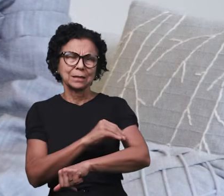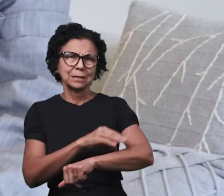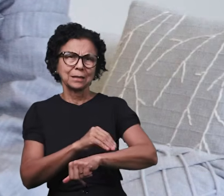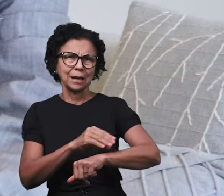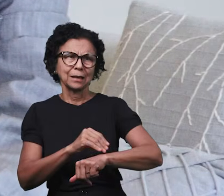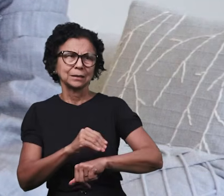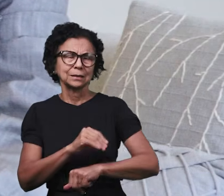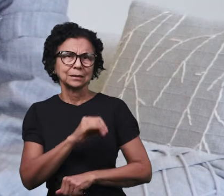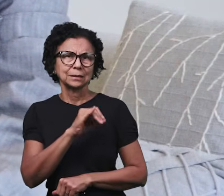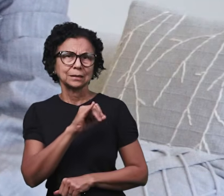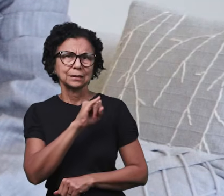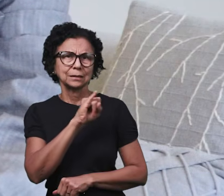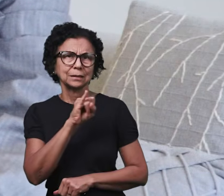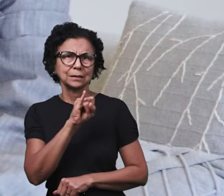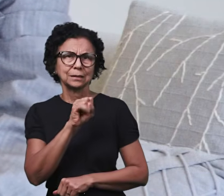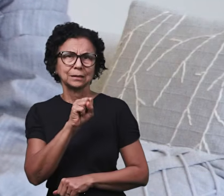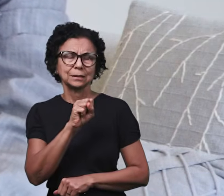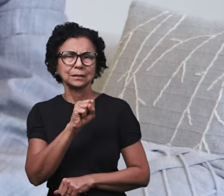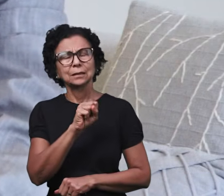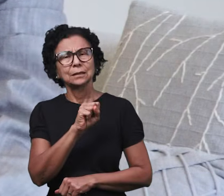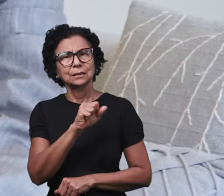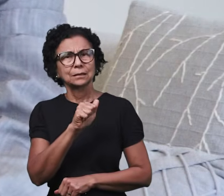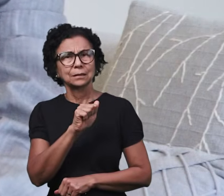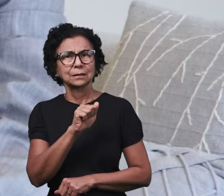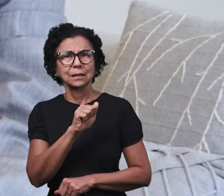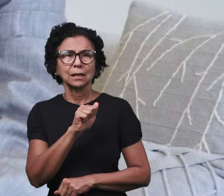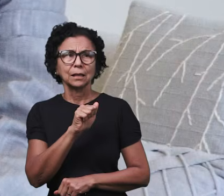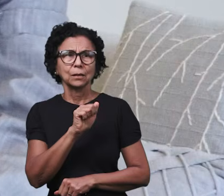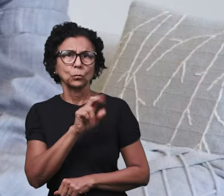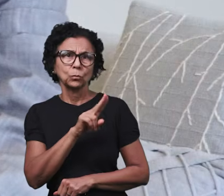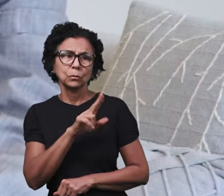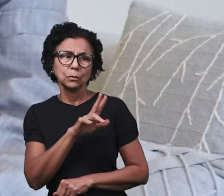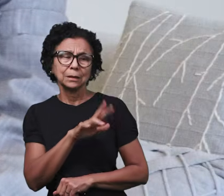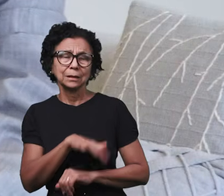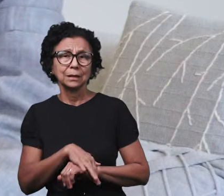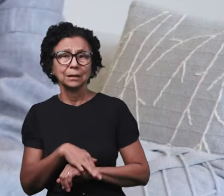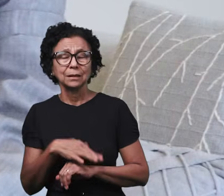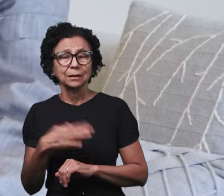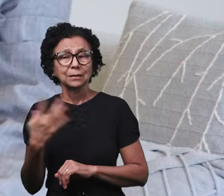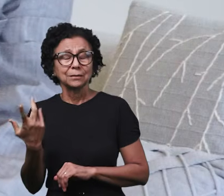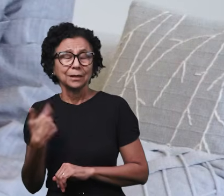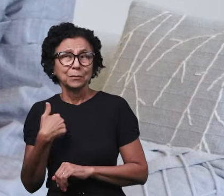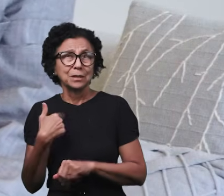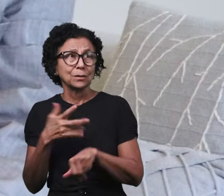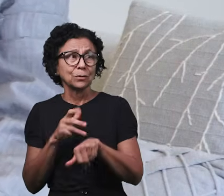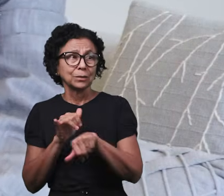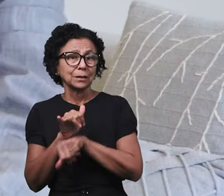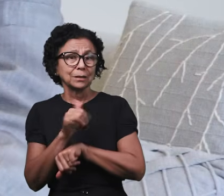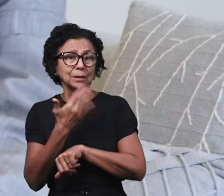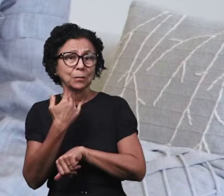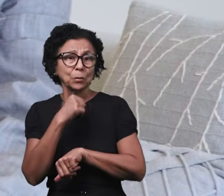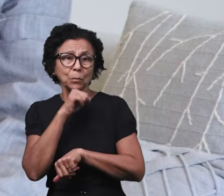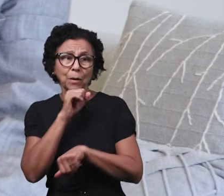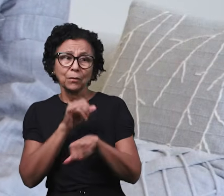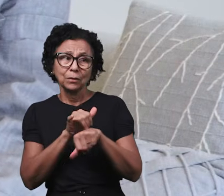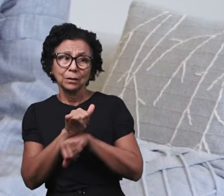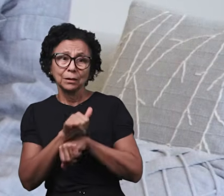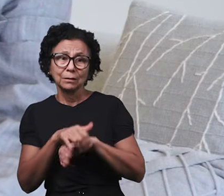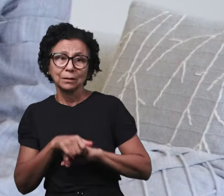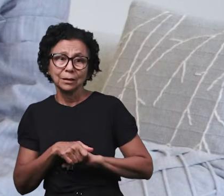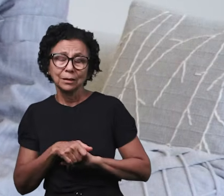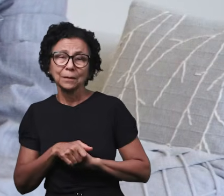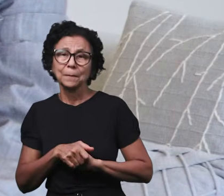como se fosse assim um enganador, né? Mas é a situação mesmo do pecador, né? O pecador chega diante do